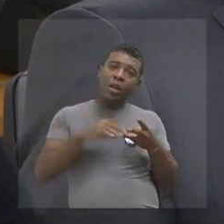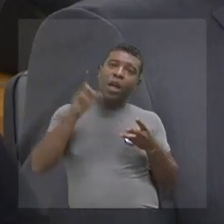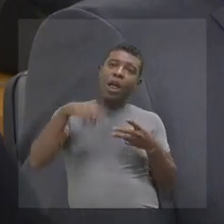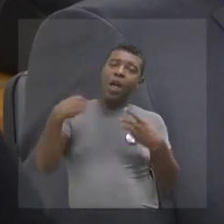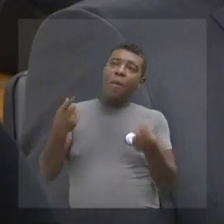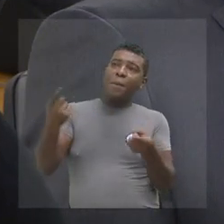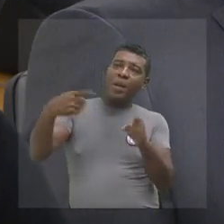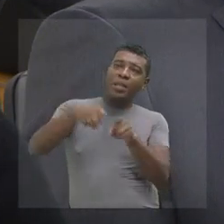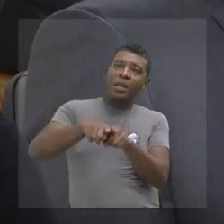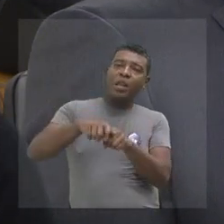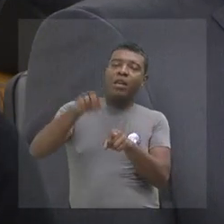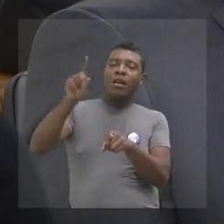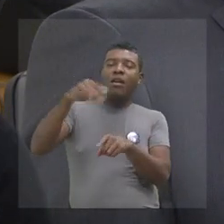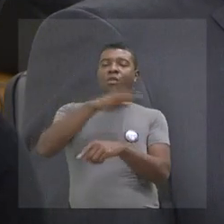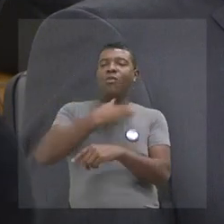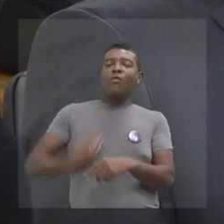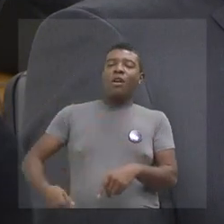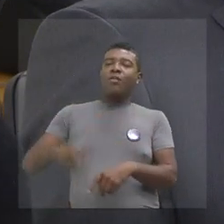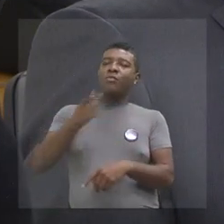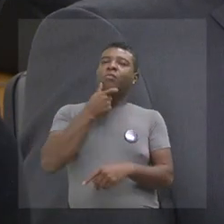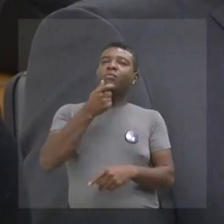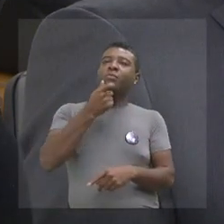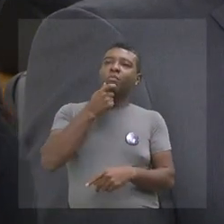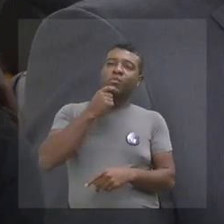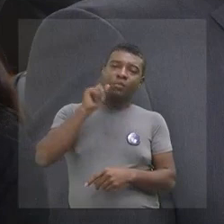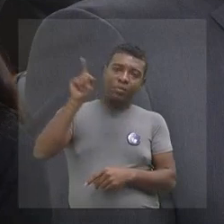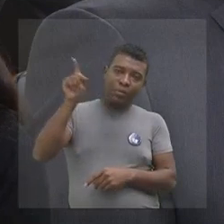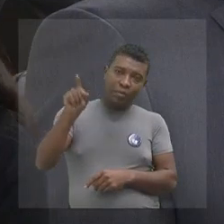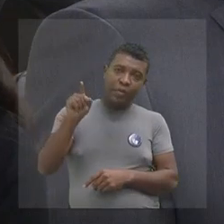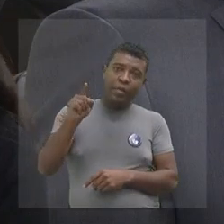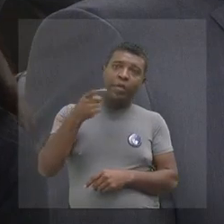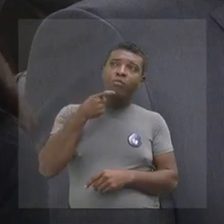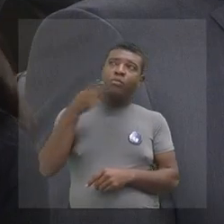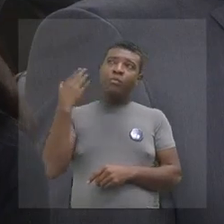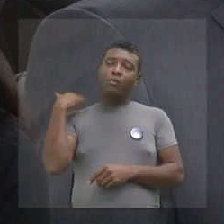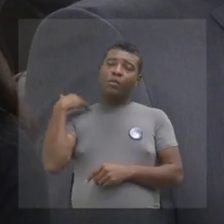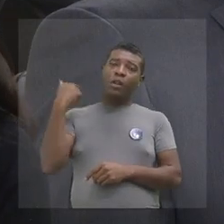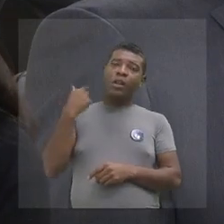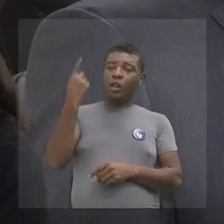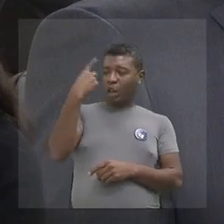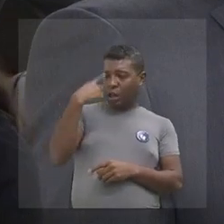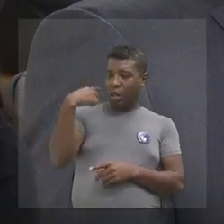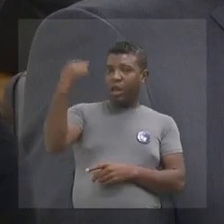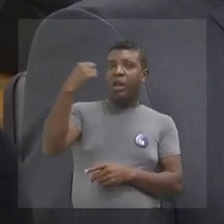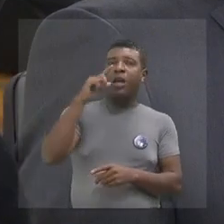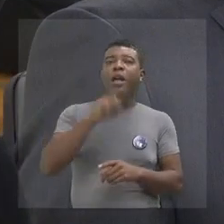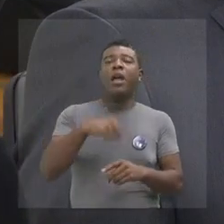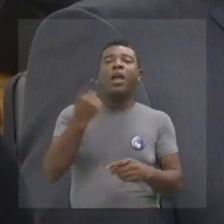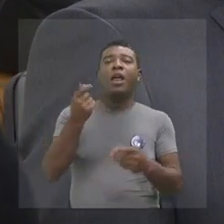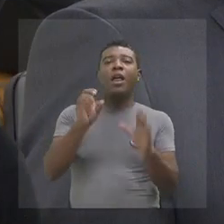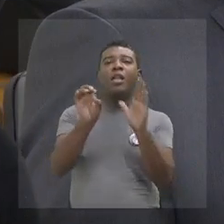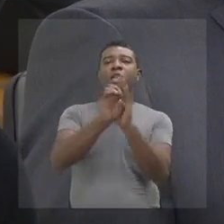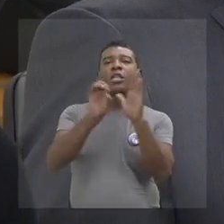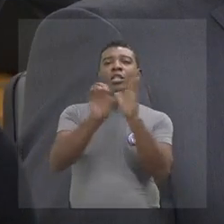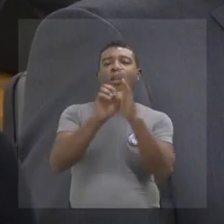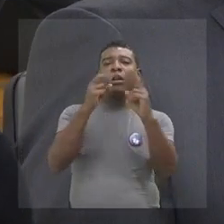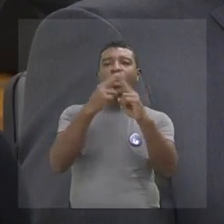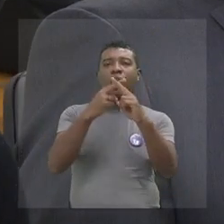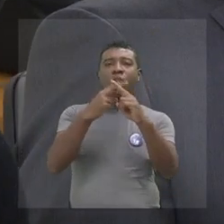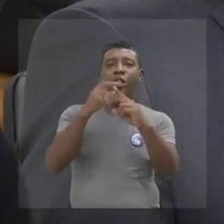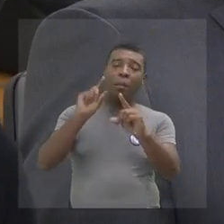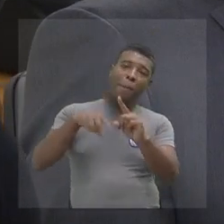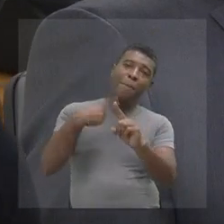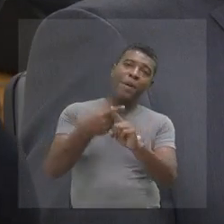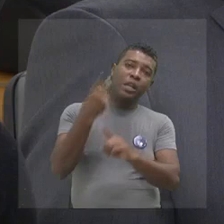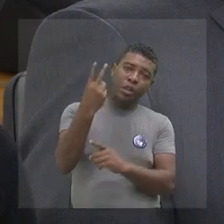e recentemente fomos selecionados no último edital da Caixa né do fap para mais dois então a gente